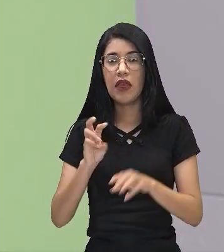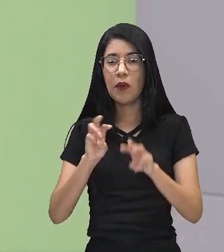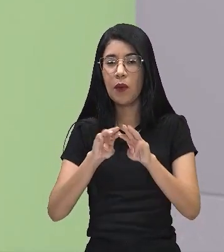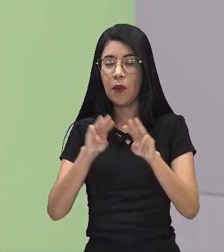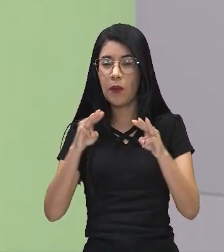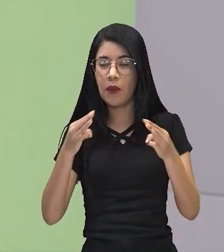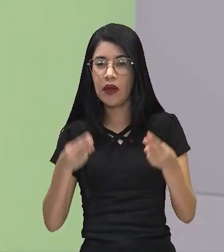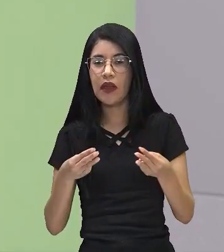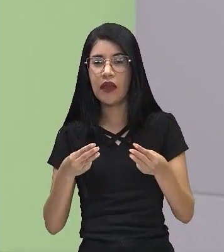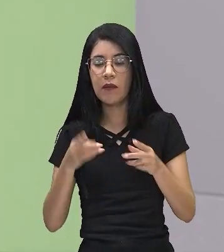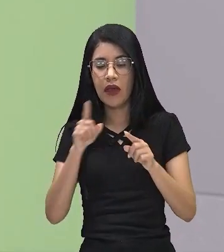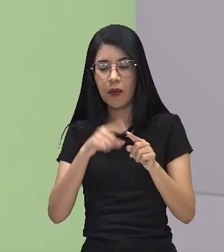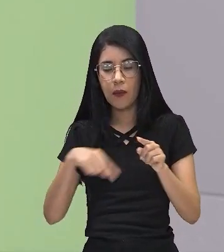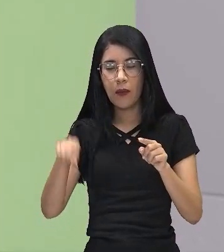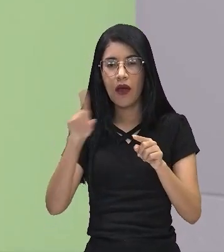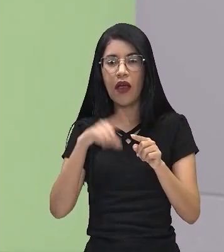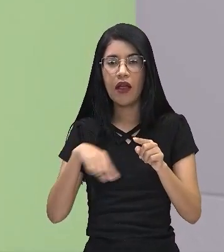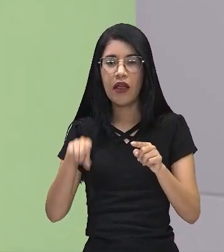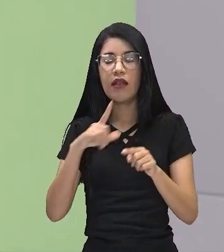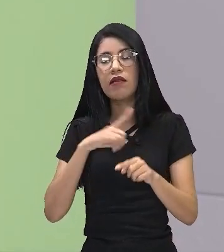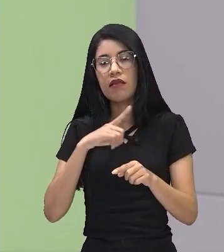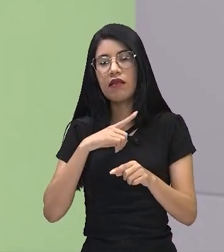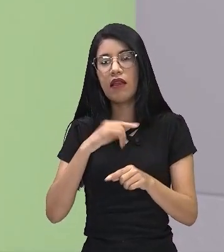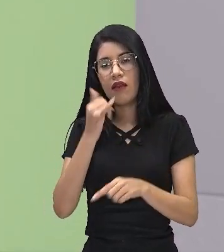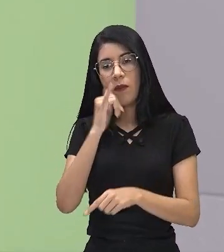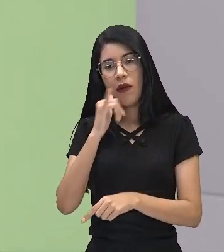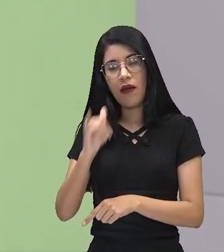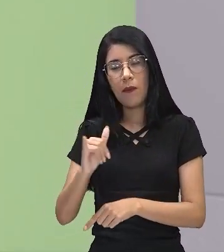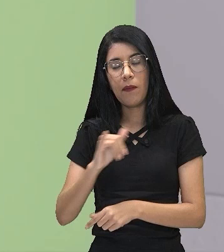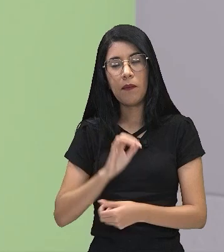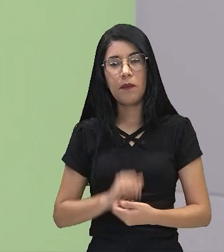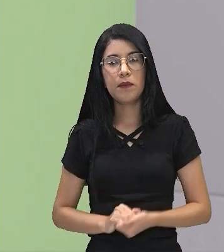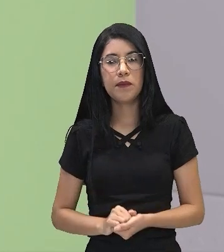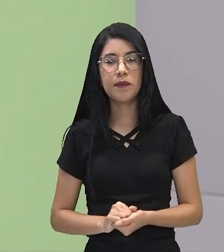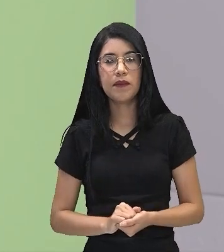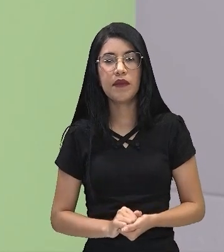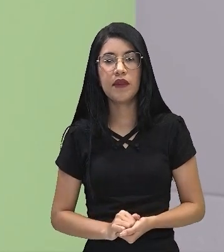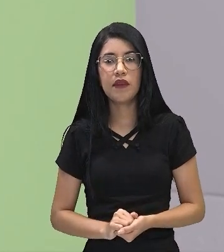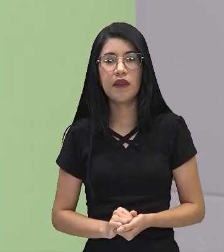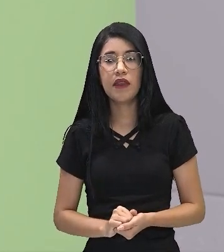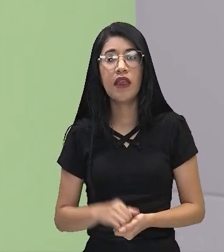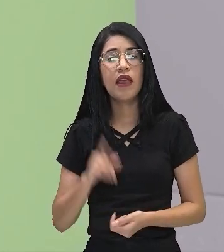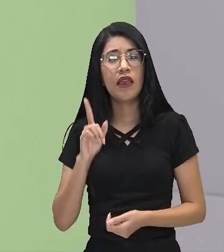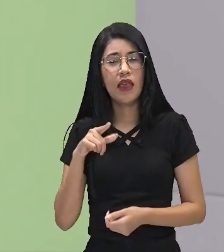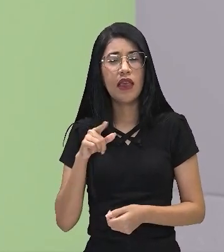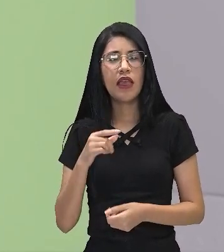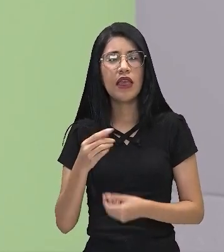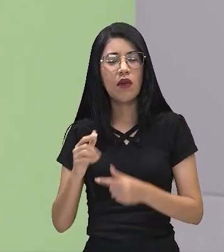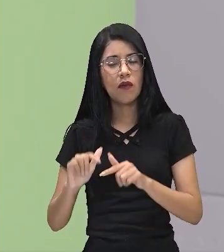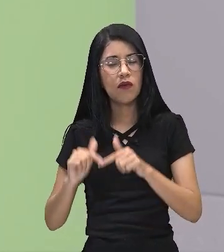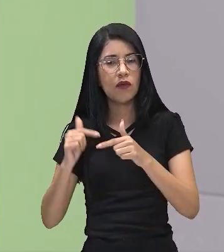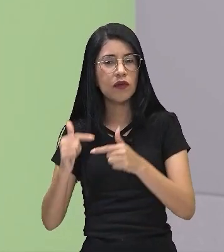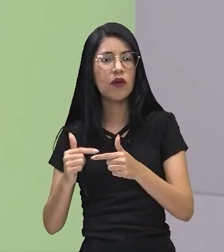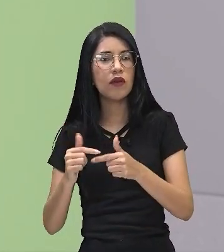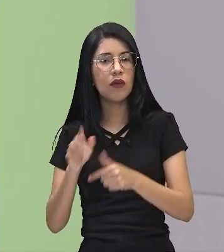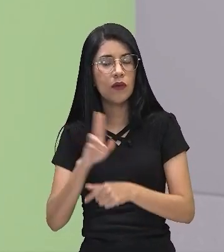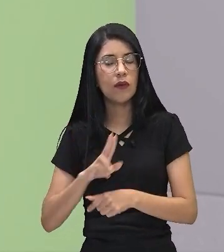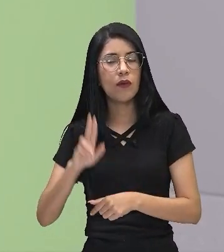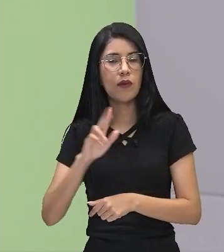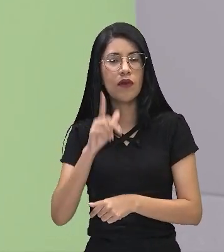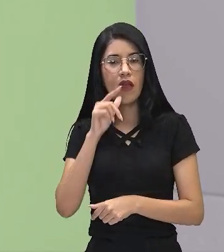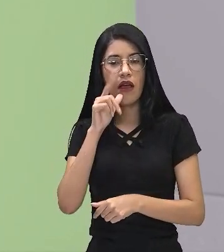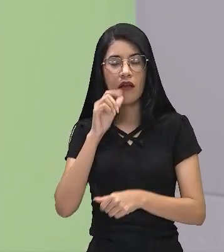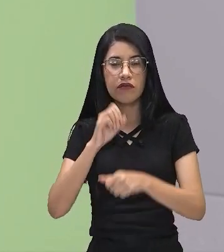perto de uma espira, gera corrente elétrica. E é exatamente esse o princípio de funcionamento da hidrelétrica.